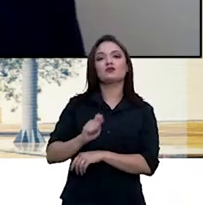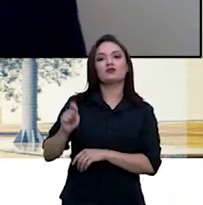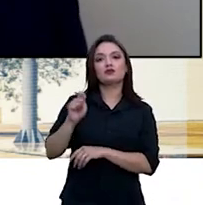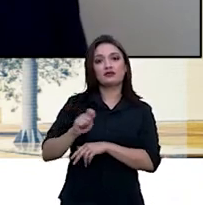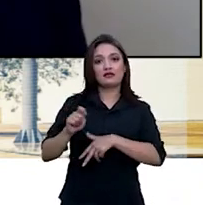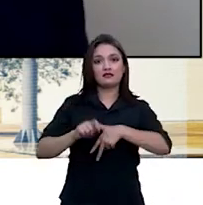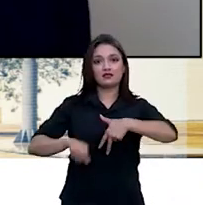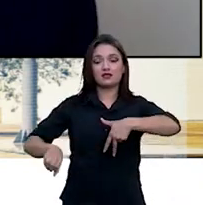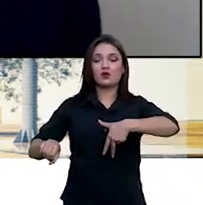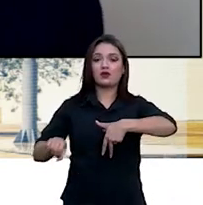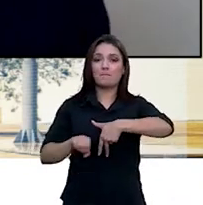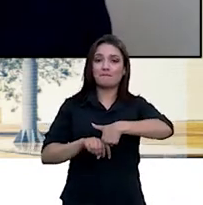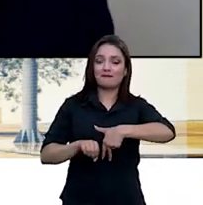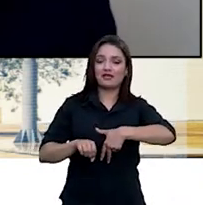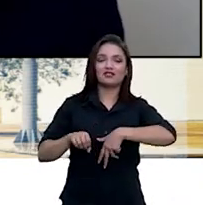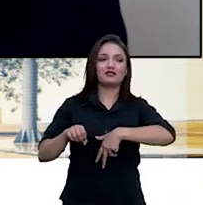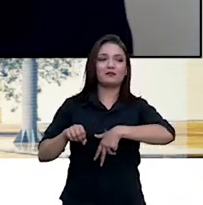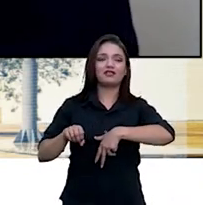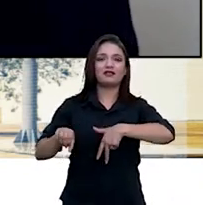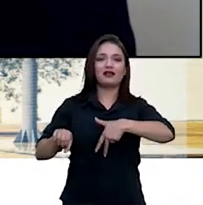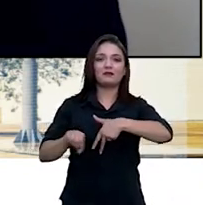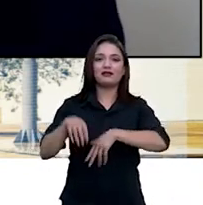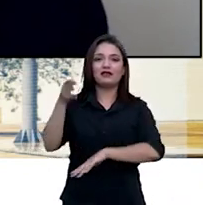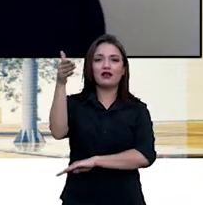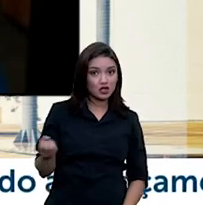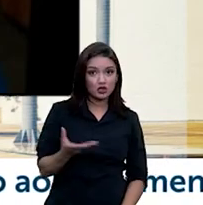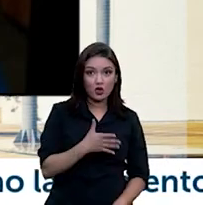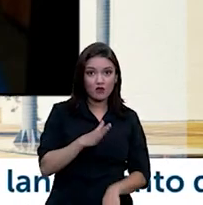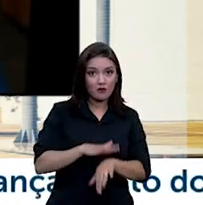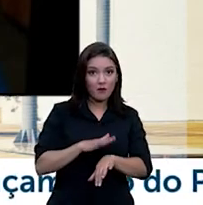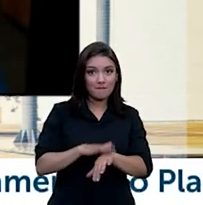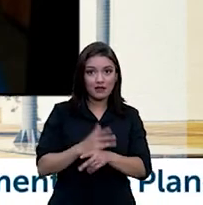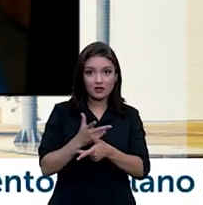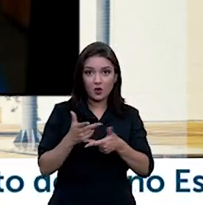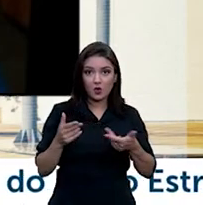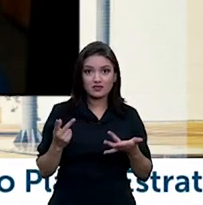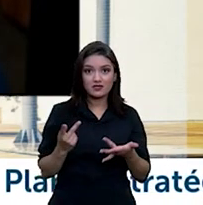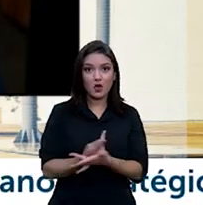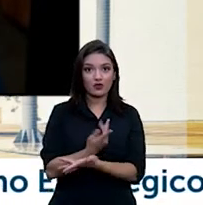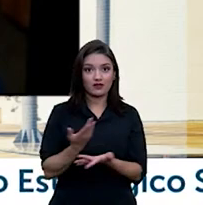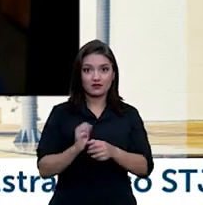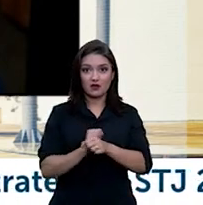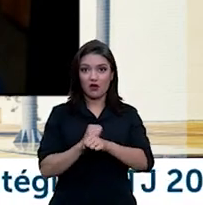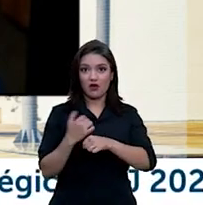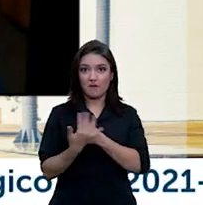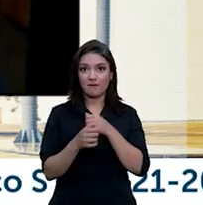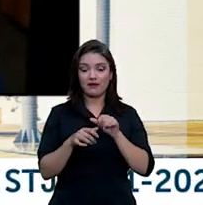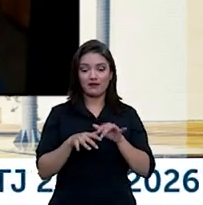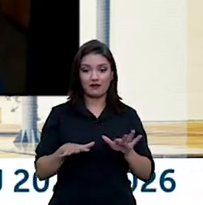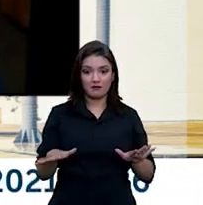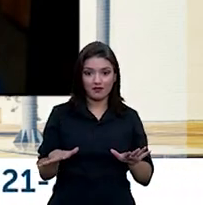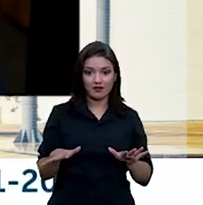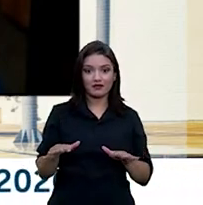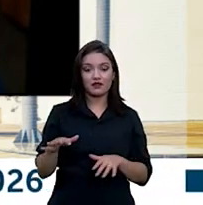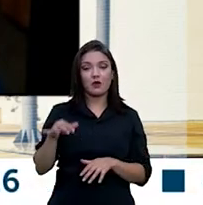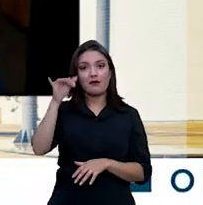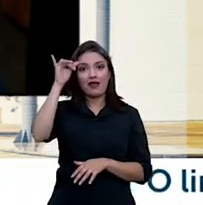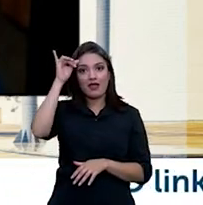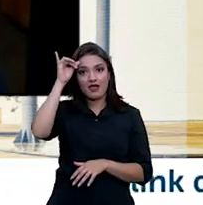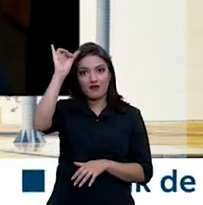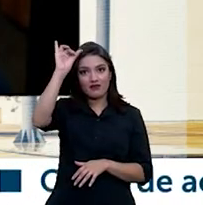acordo já firmados na atual gestão os nossos grandes desafios é